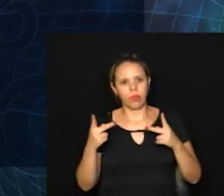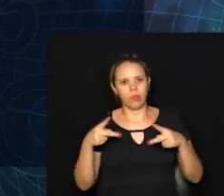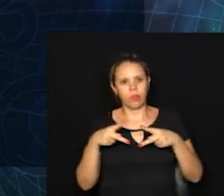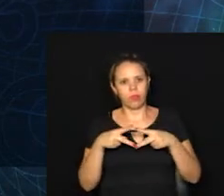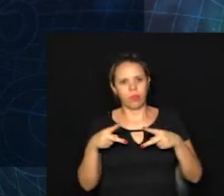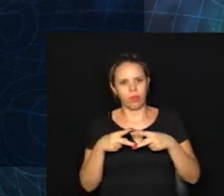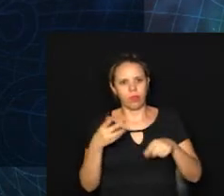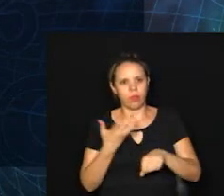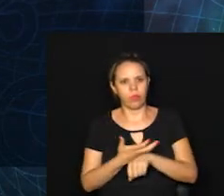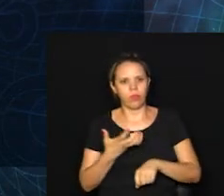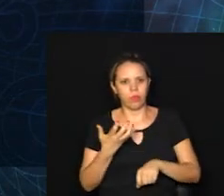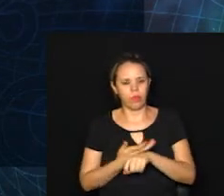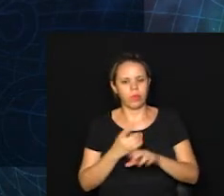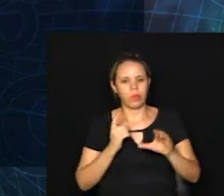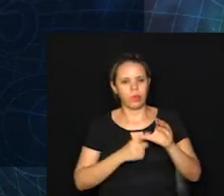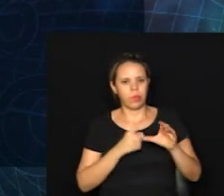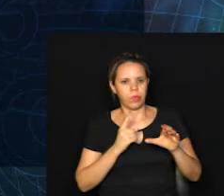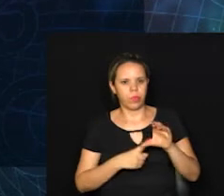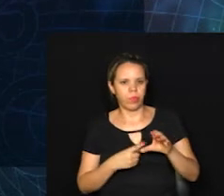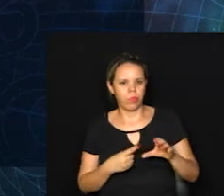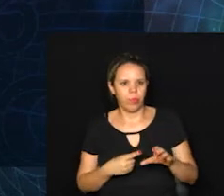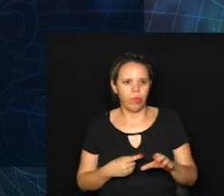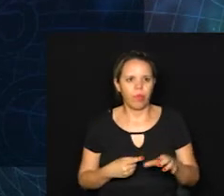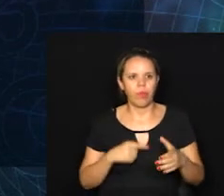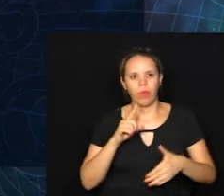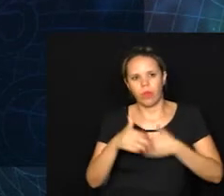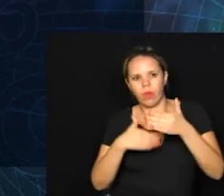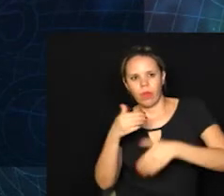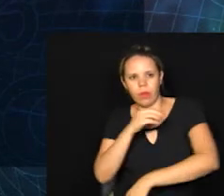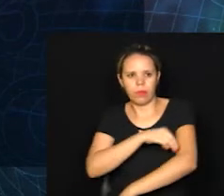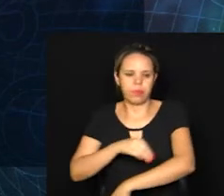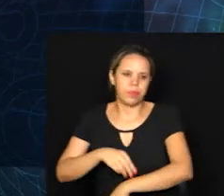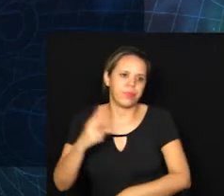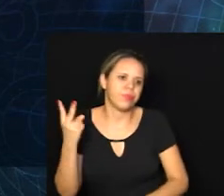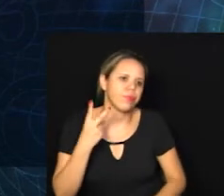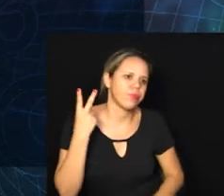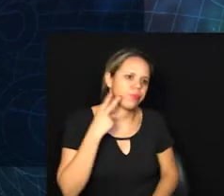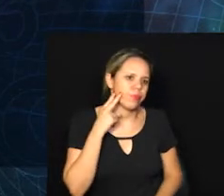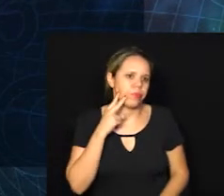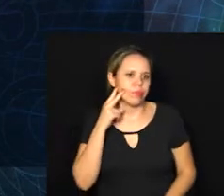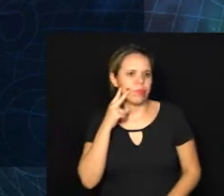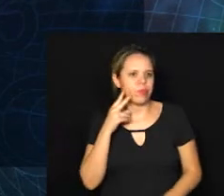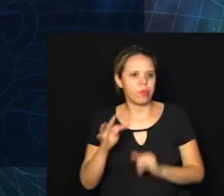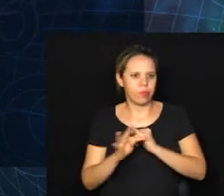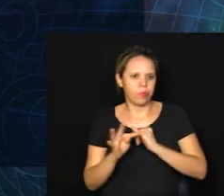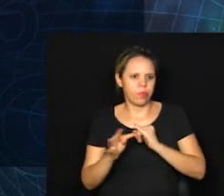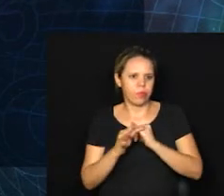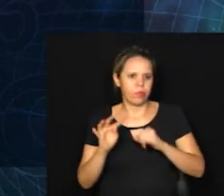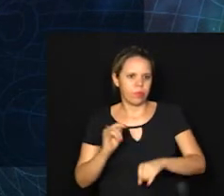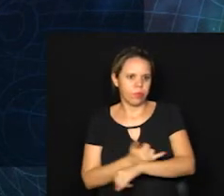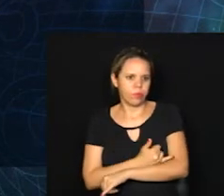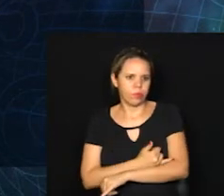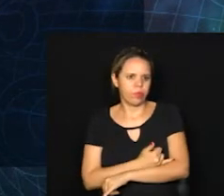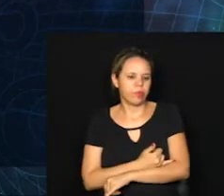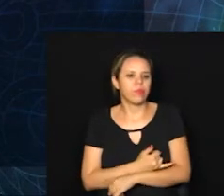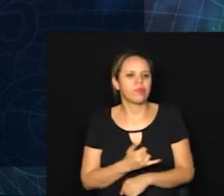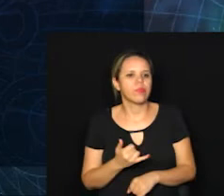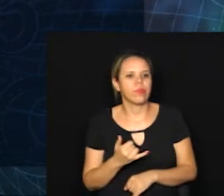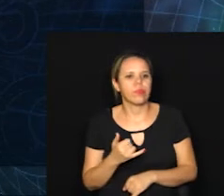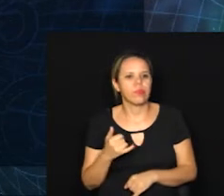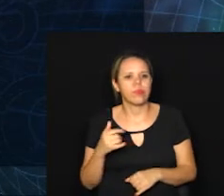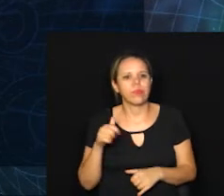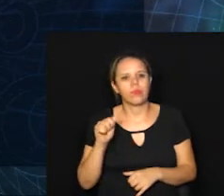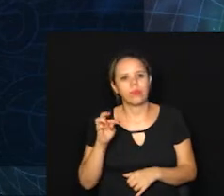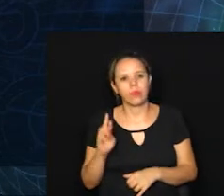Paulínia, Nova Odessa, Cosmópolis. Na sequência vem Montemor, Vinhedo, Itatiba, Jaguariúna,